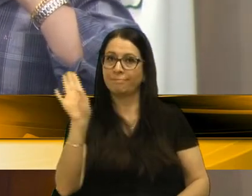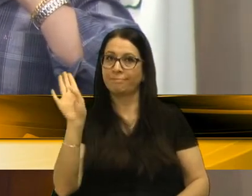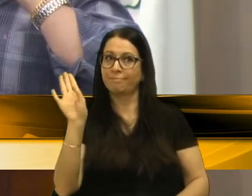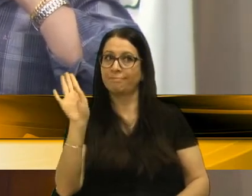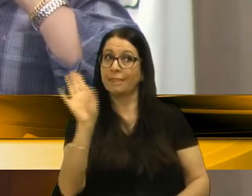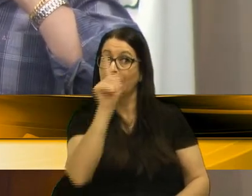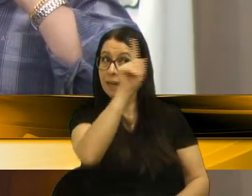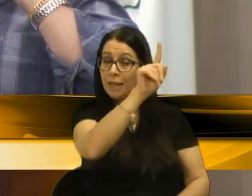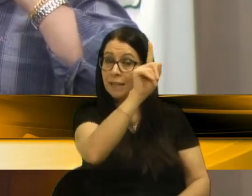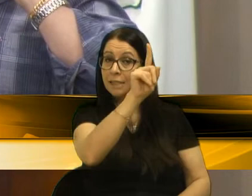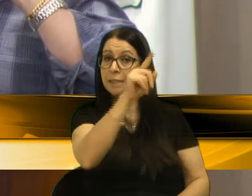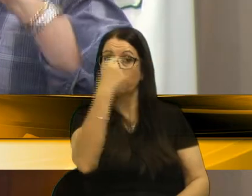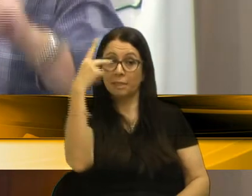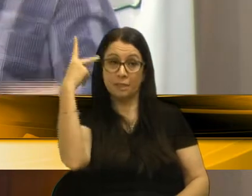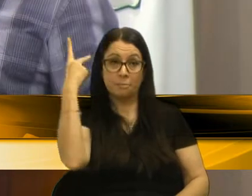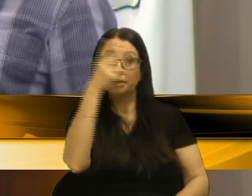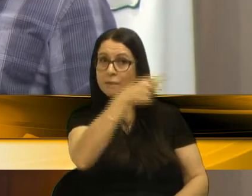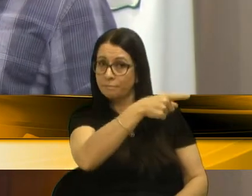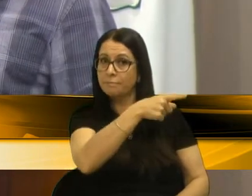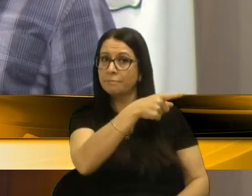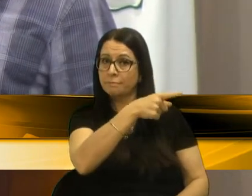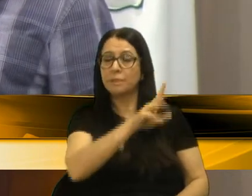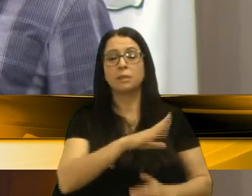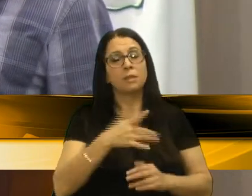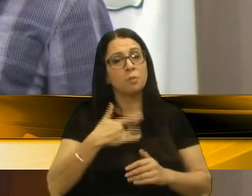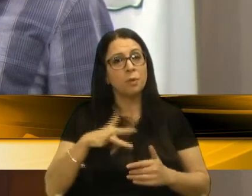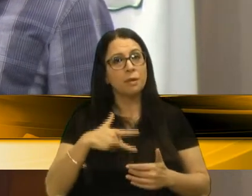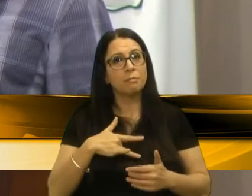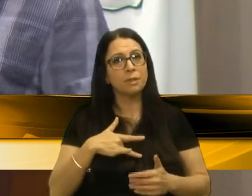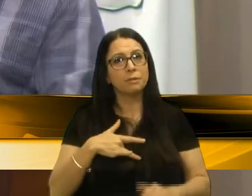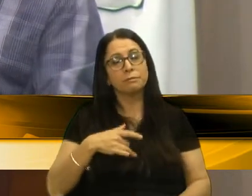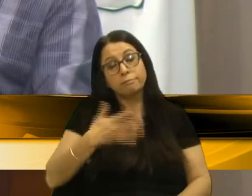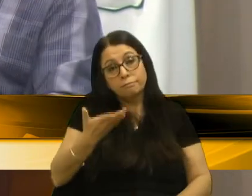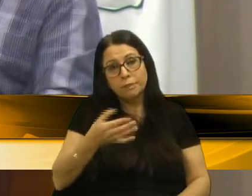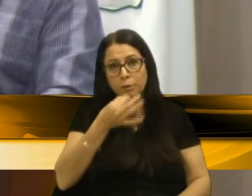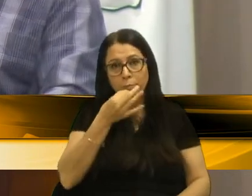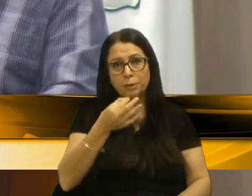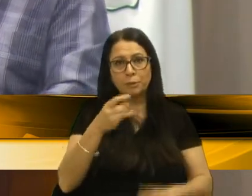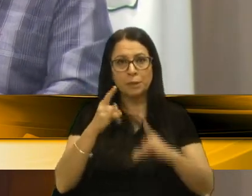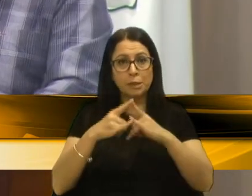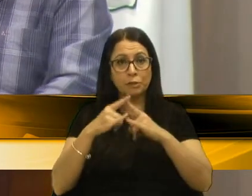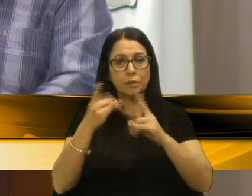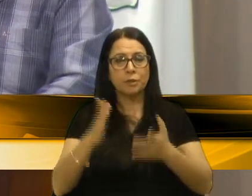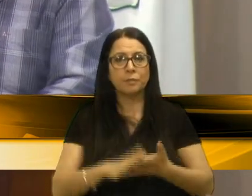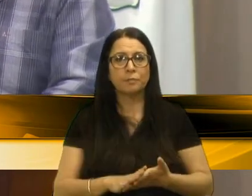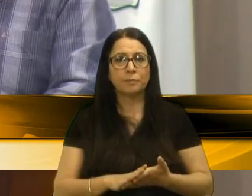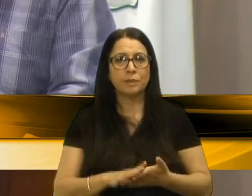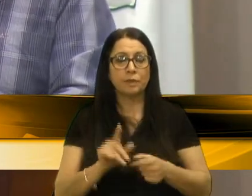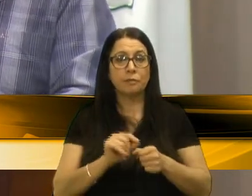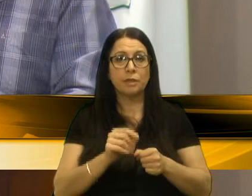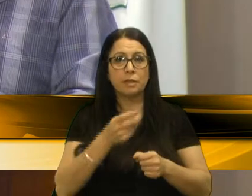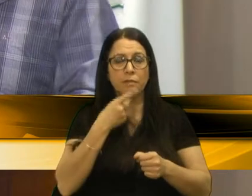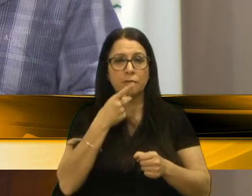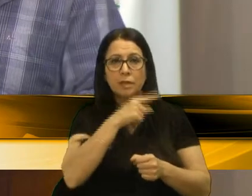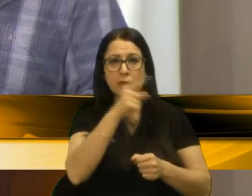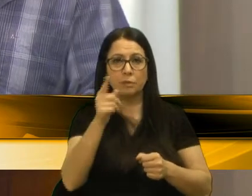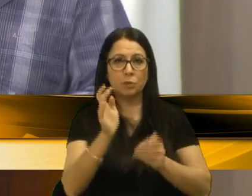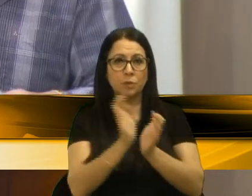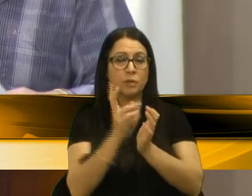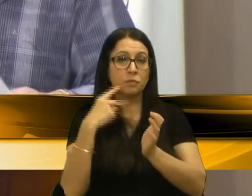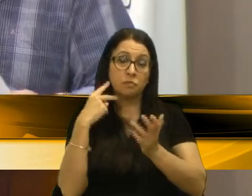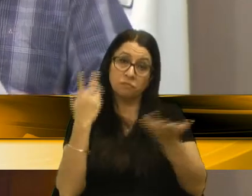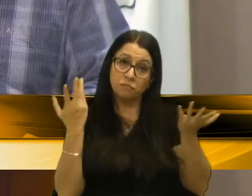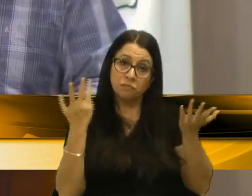Lá do outro lado tem que ter psiquiatra. Então, lamento a postura dessa entidade e faço esse relato, então, aos colegas vereadores